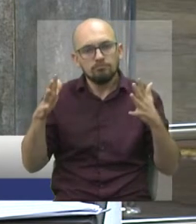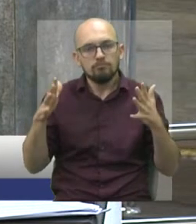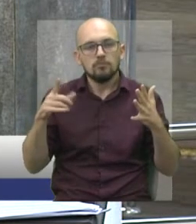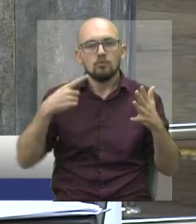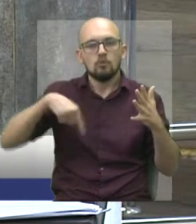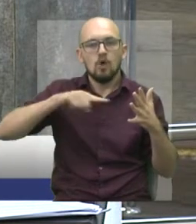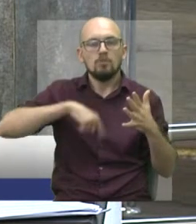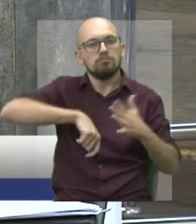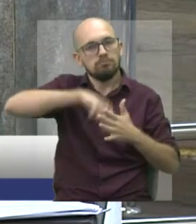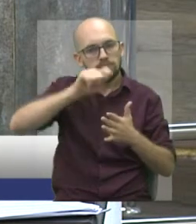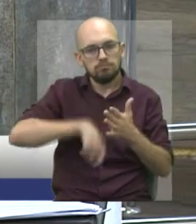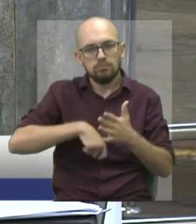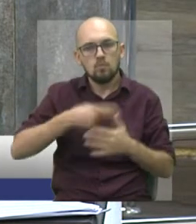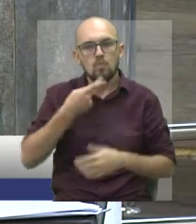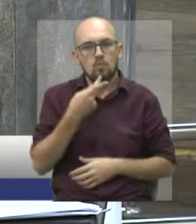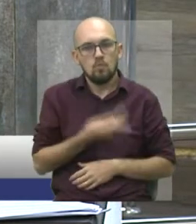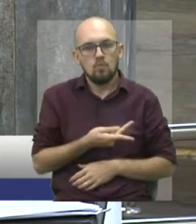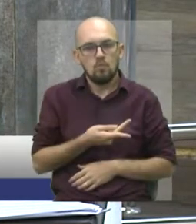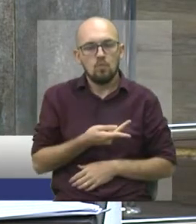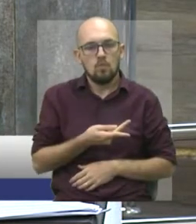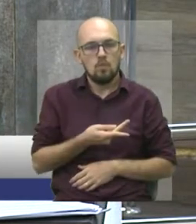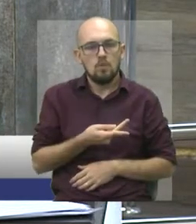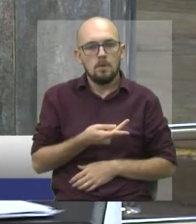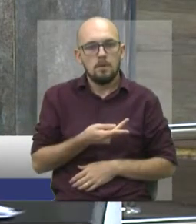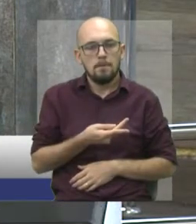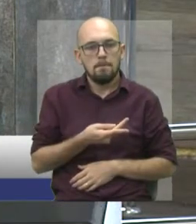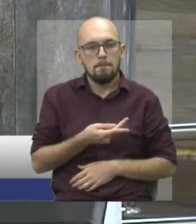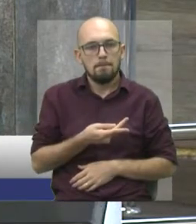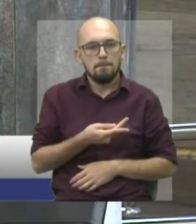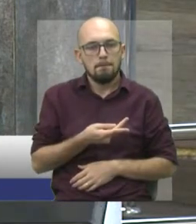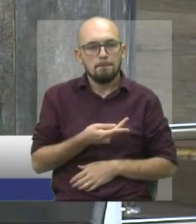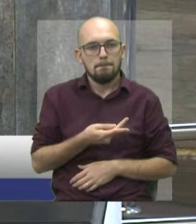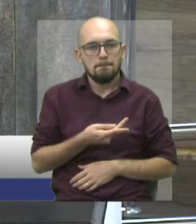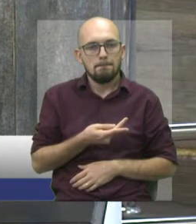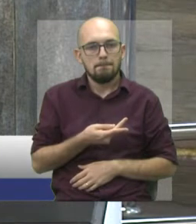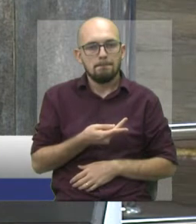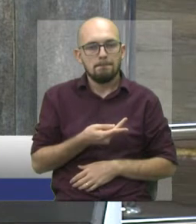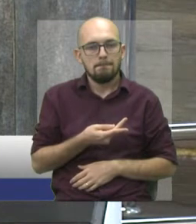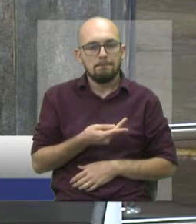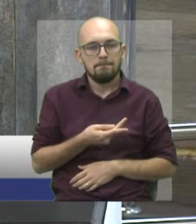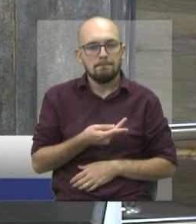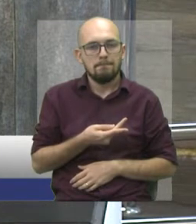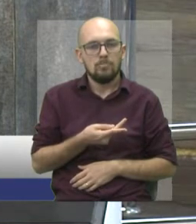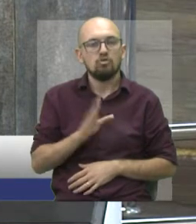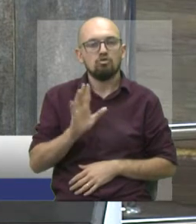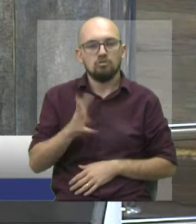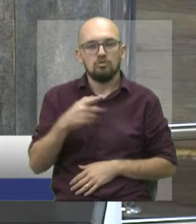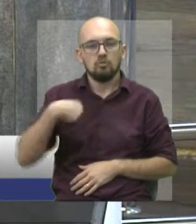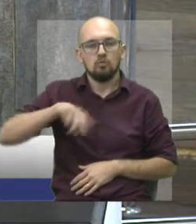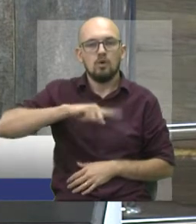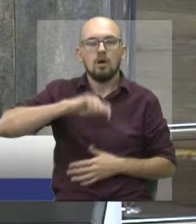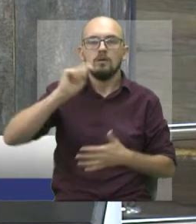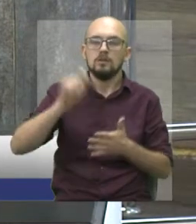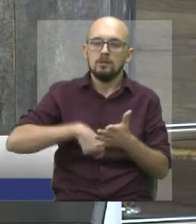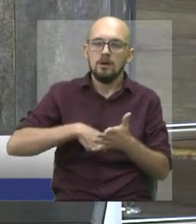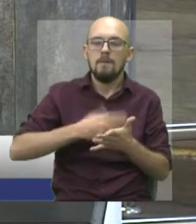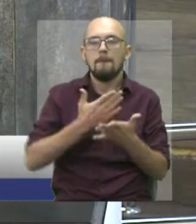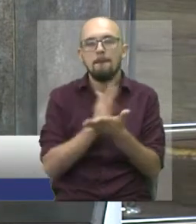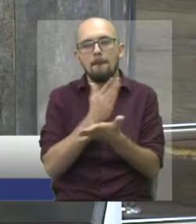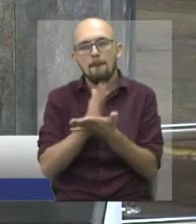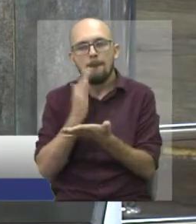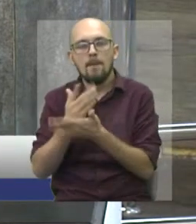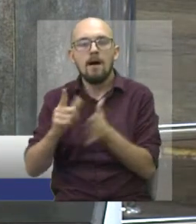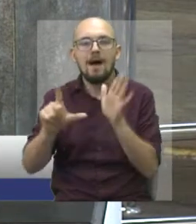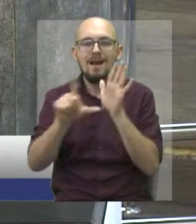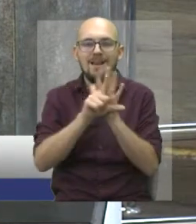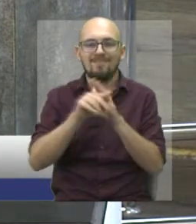assinamos aí o... assinamos aí, aprovamos aí a lei